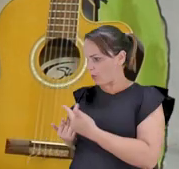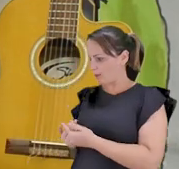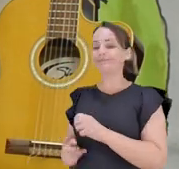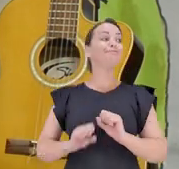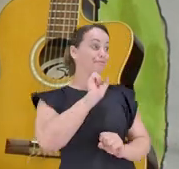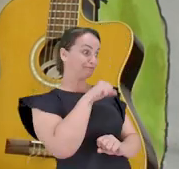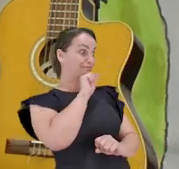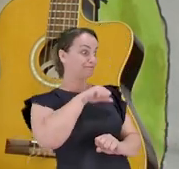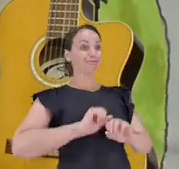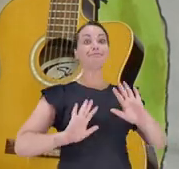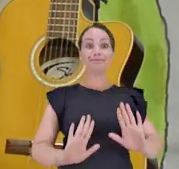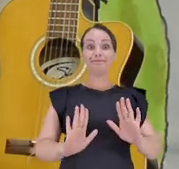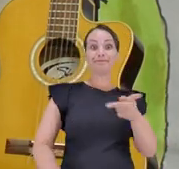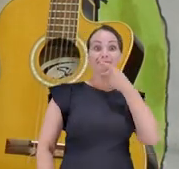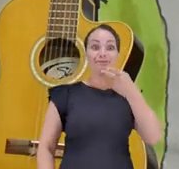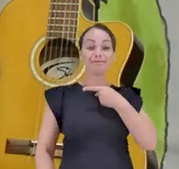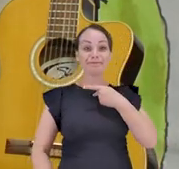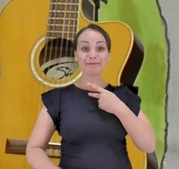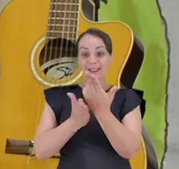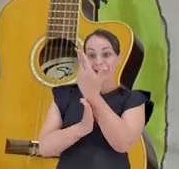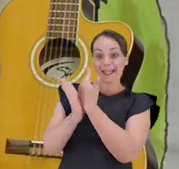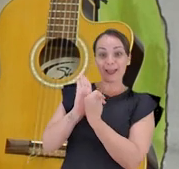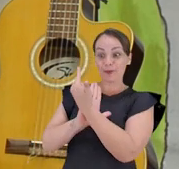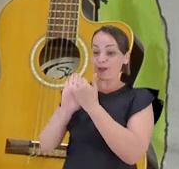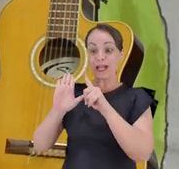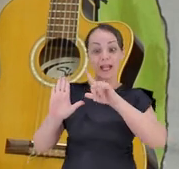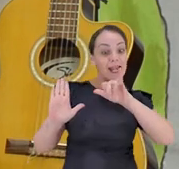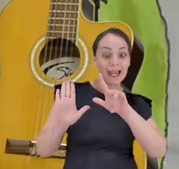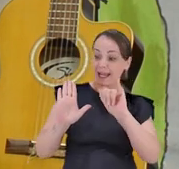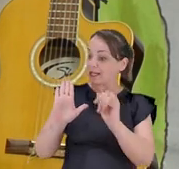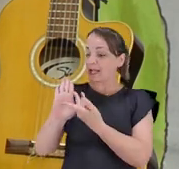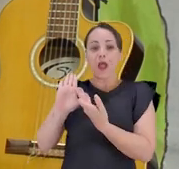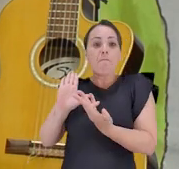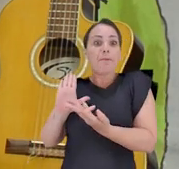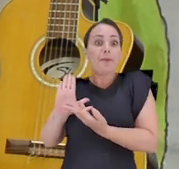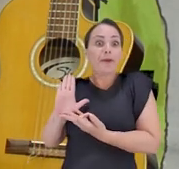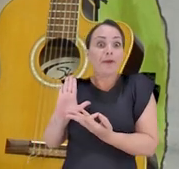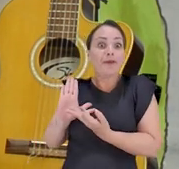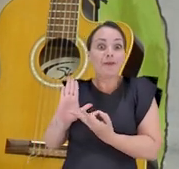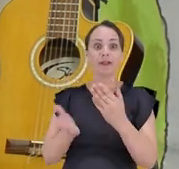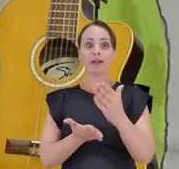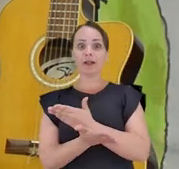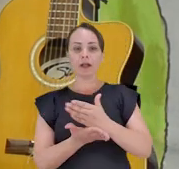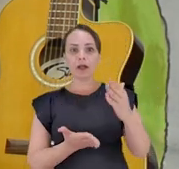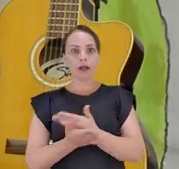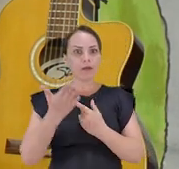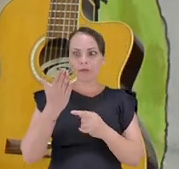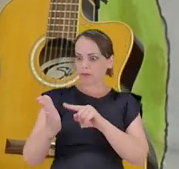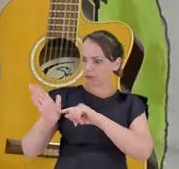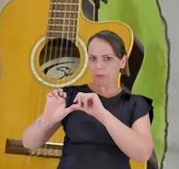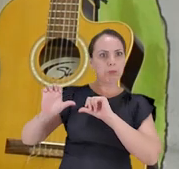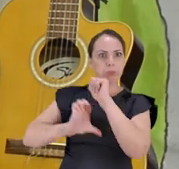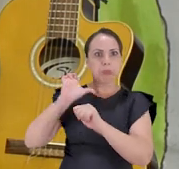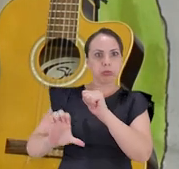Exatamente. Mas dizem que as figuras da Lili eram tão perfeitas que algumas criavam